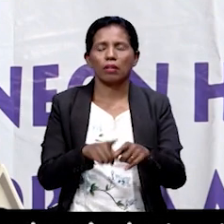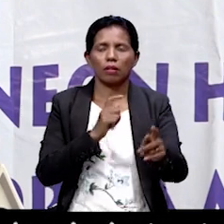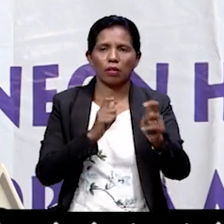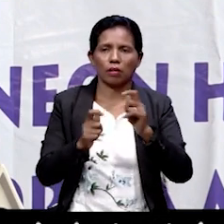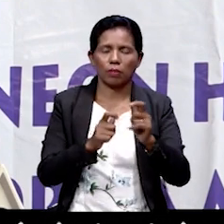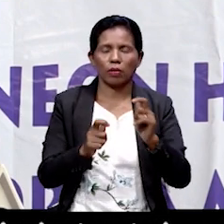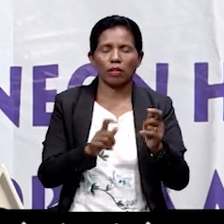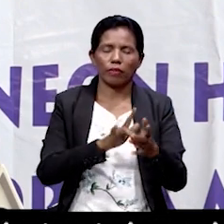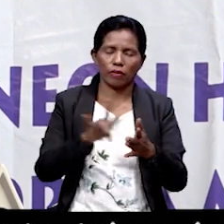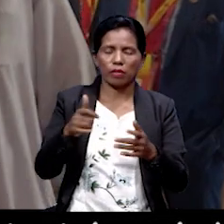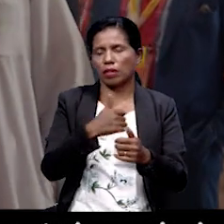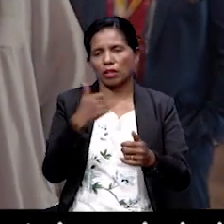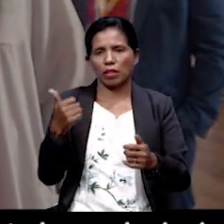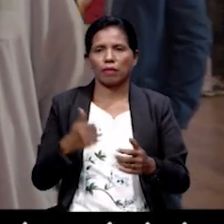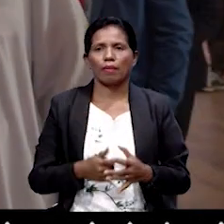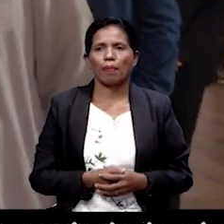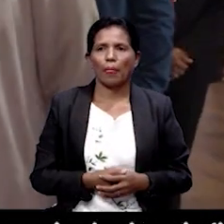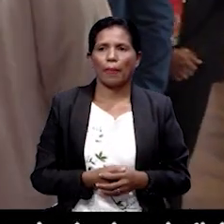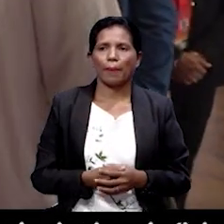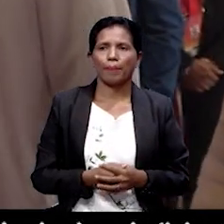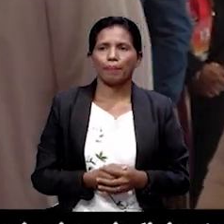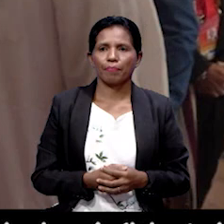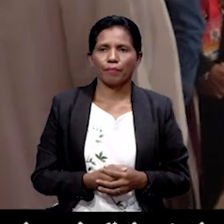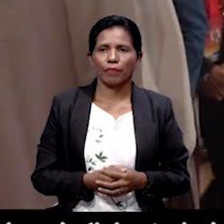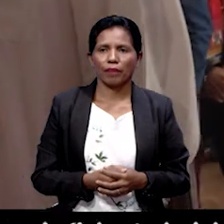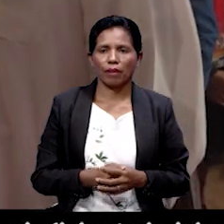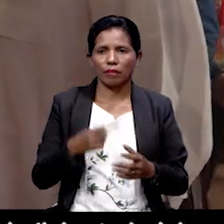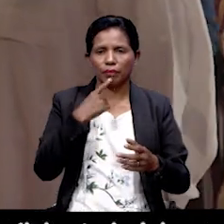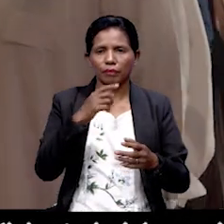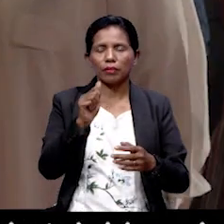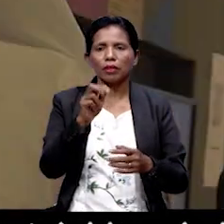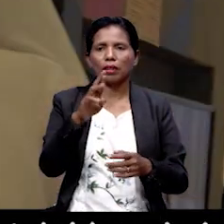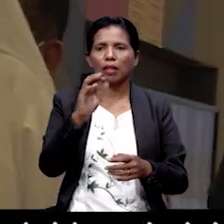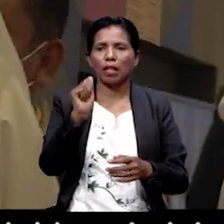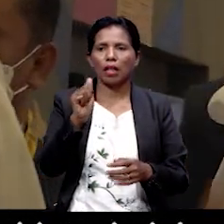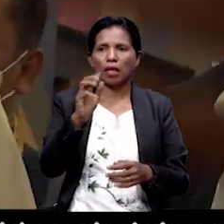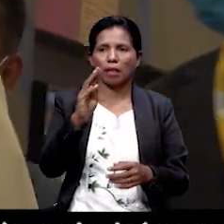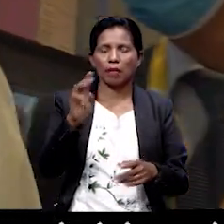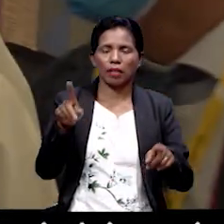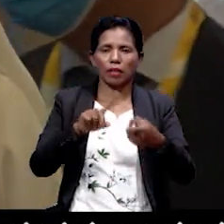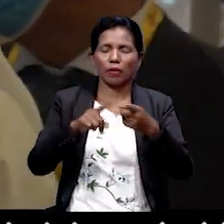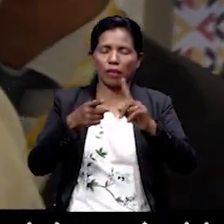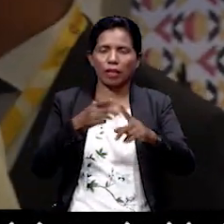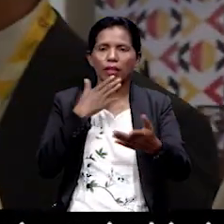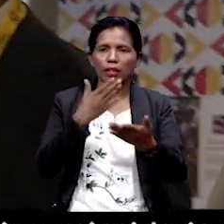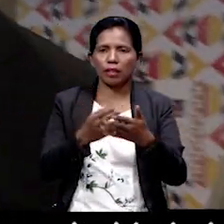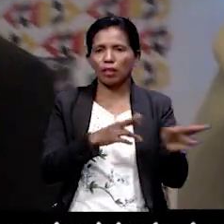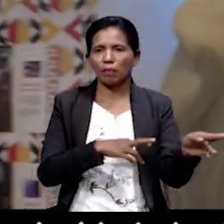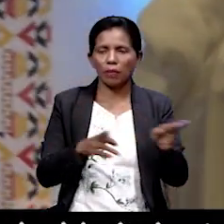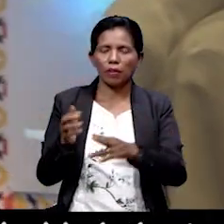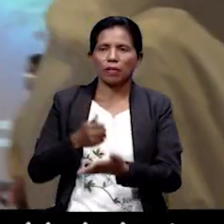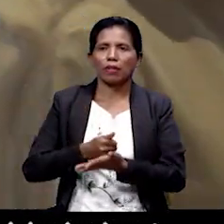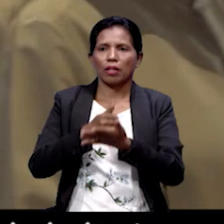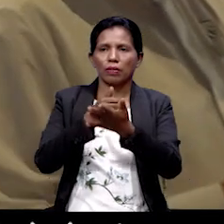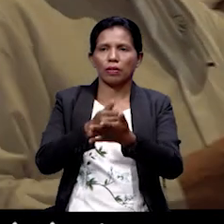aéreo Sercelo que bem maca agora que usa. União Emirates Árabe saiu na nundar amigo diak, nune sira pronto a tu apoio e a